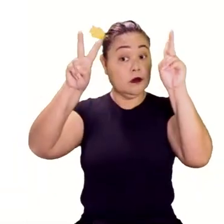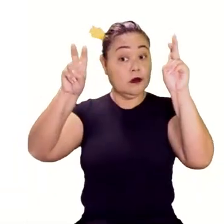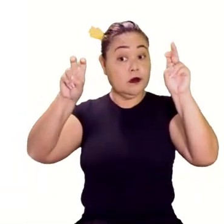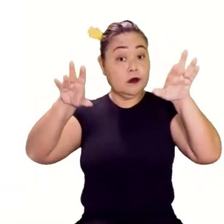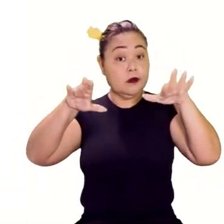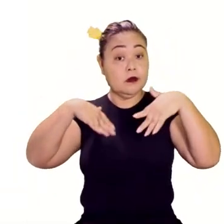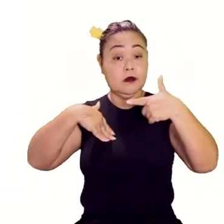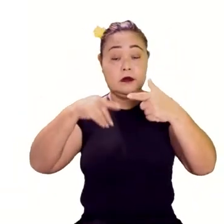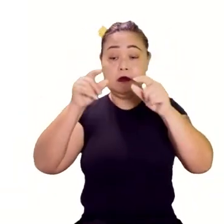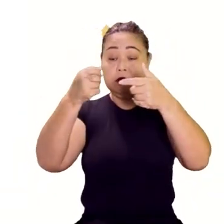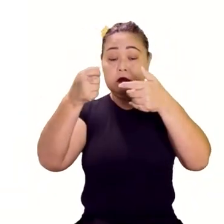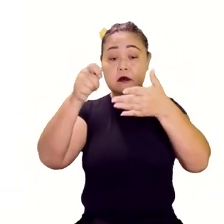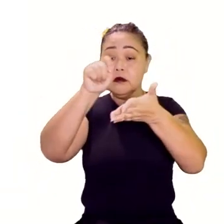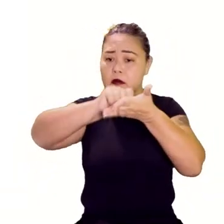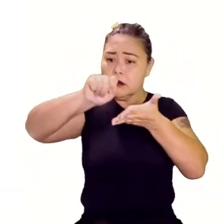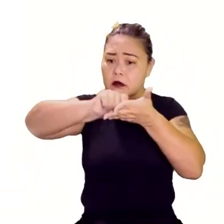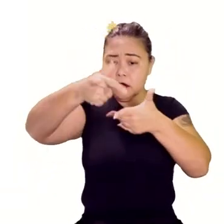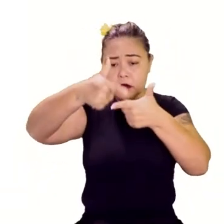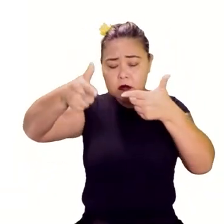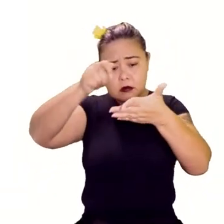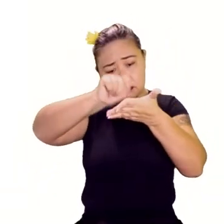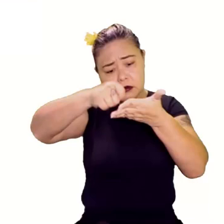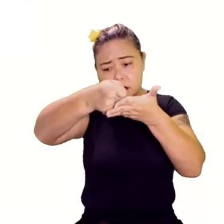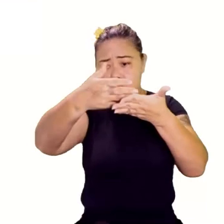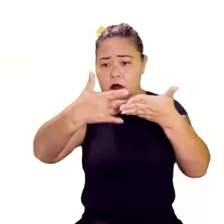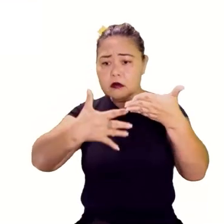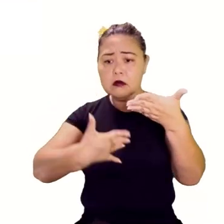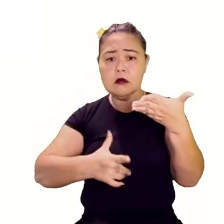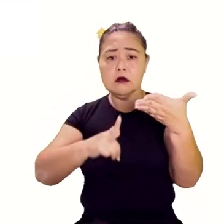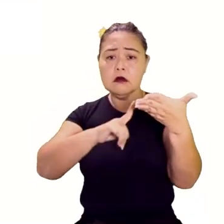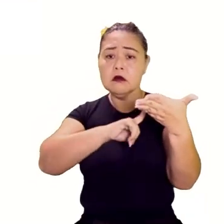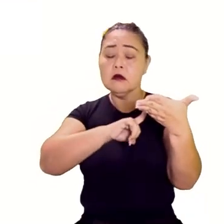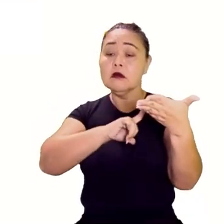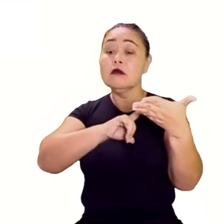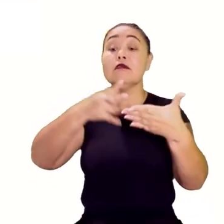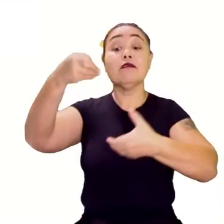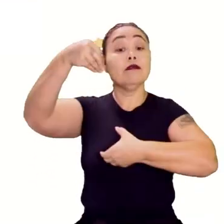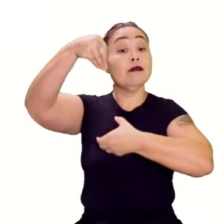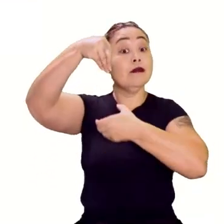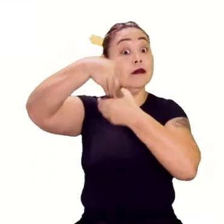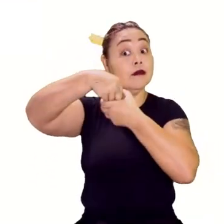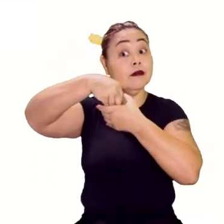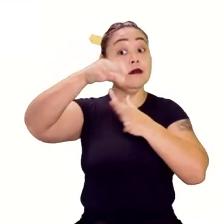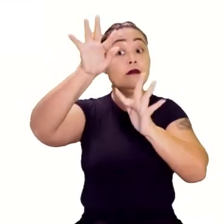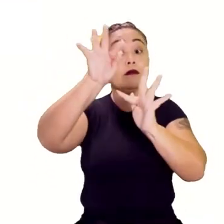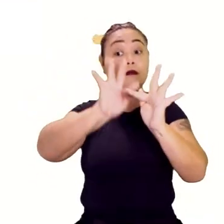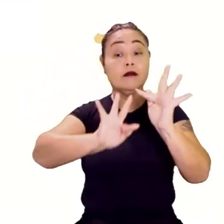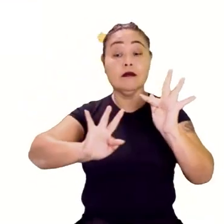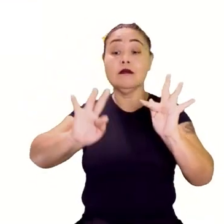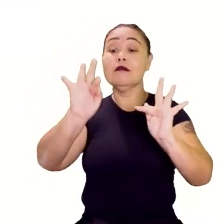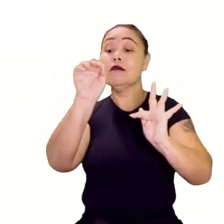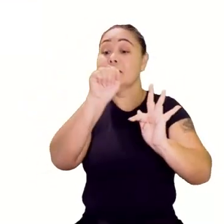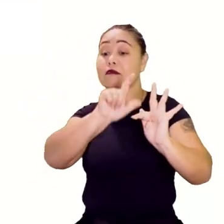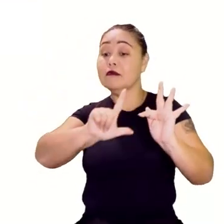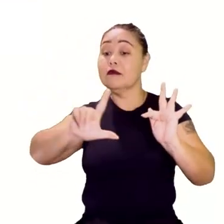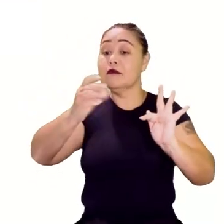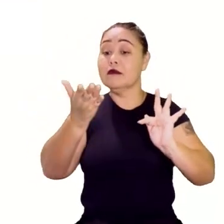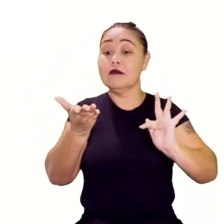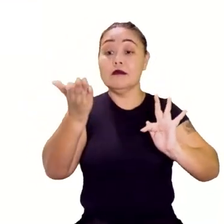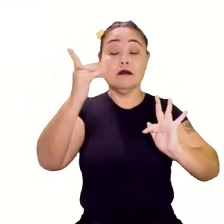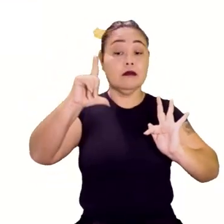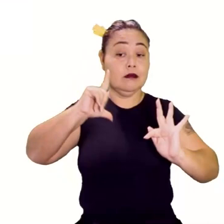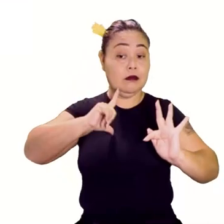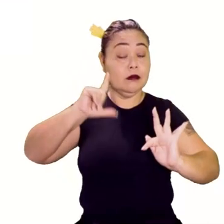hoje? Problemas que envolvem função logarítmica. Mas na aula 3, na